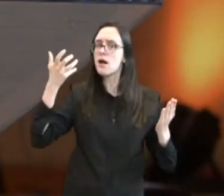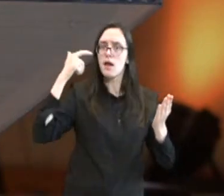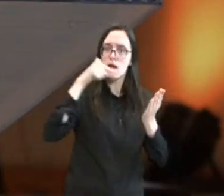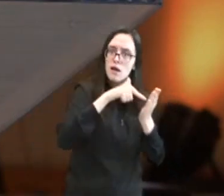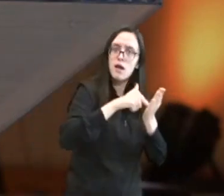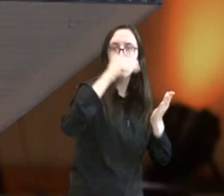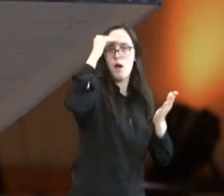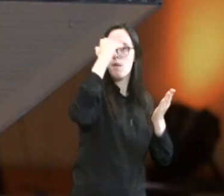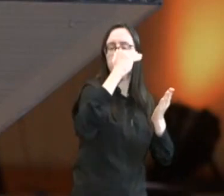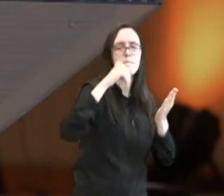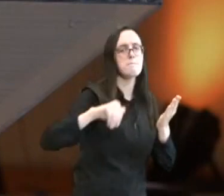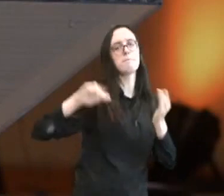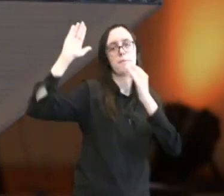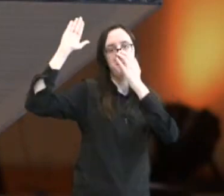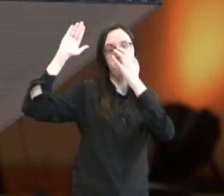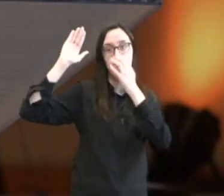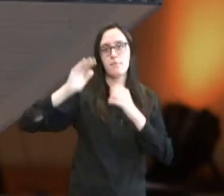mais.